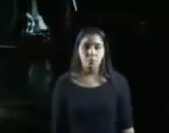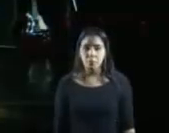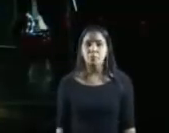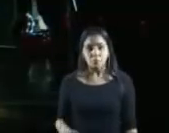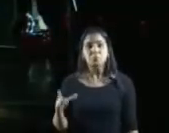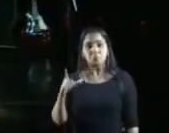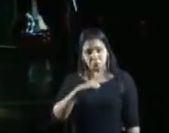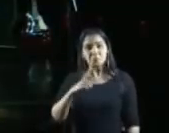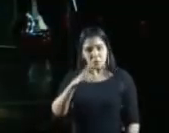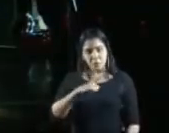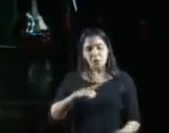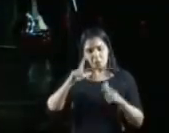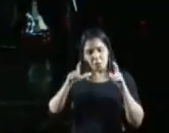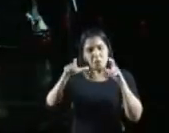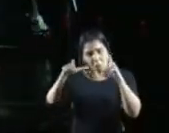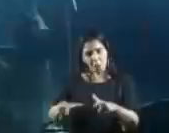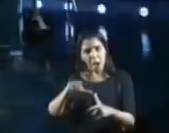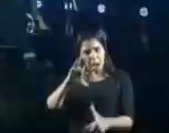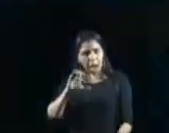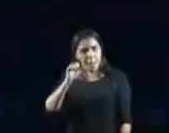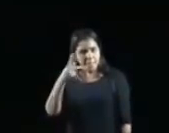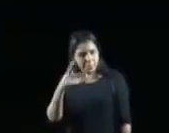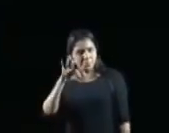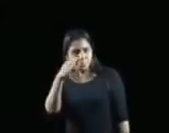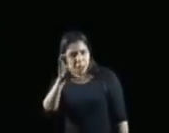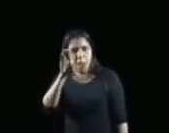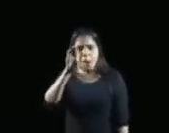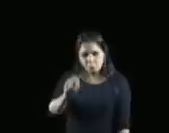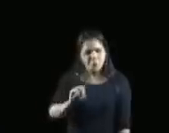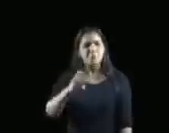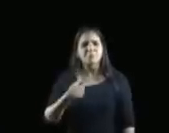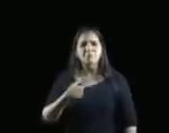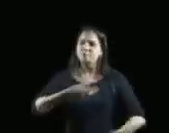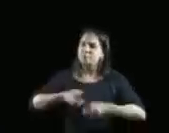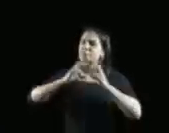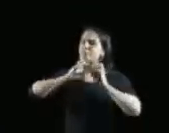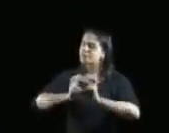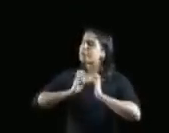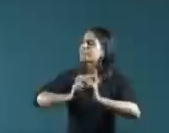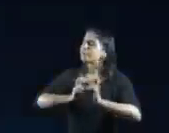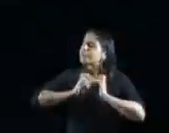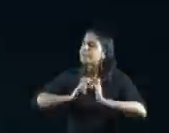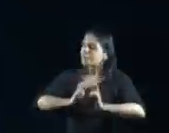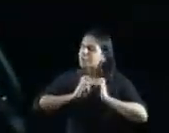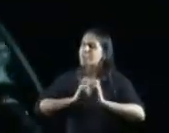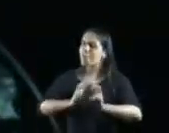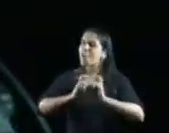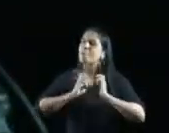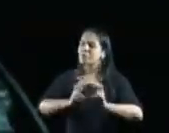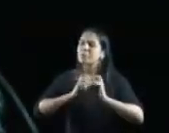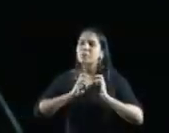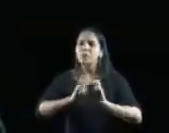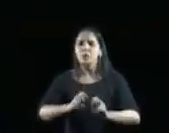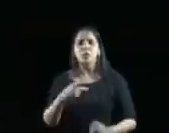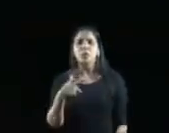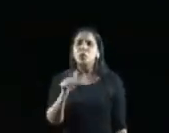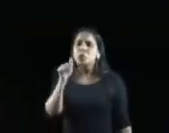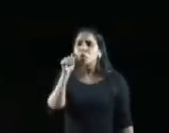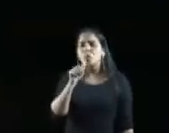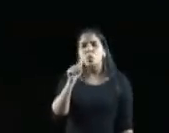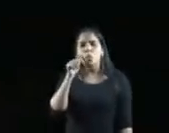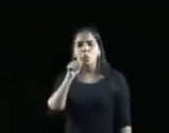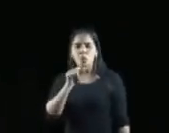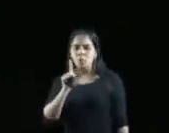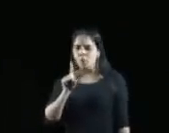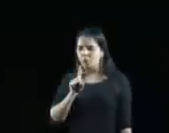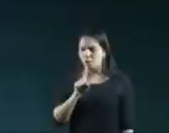Estava indo para a capital, no expresso do além. Tinha uma mina